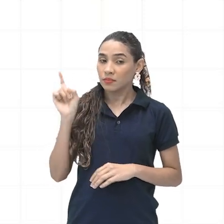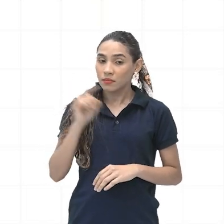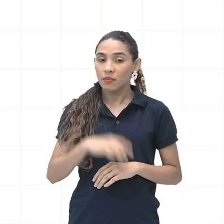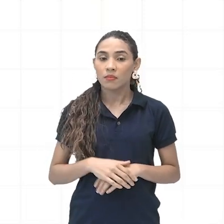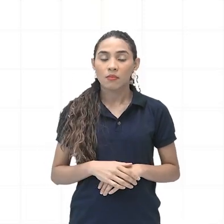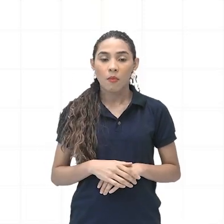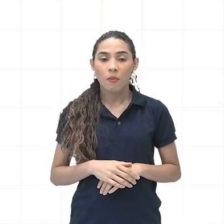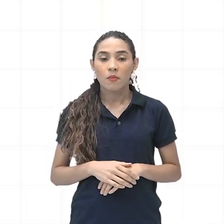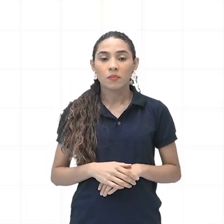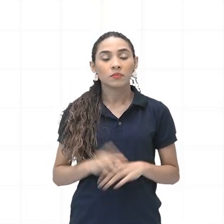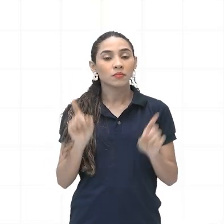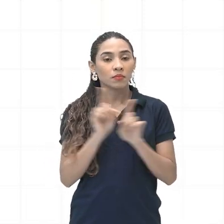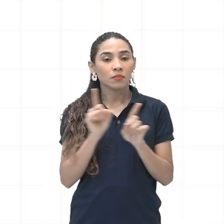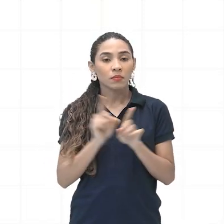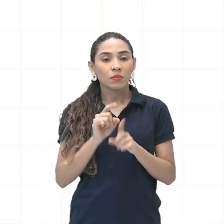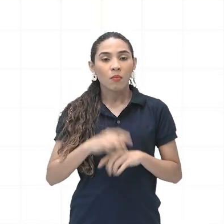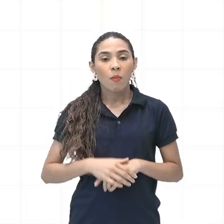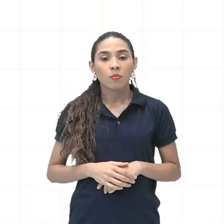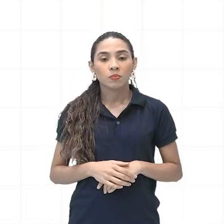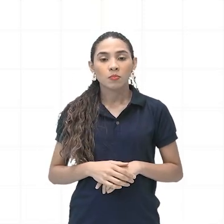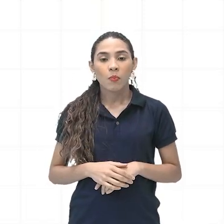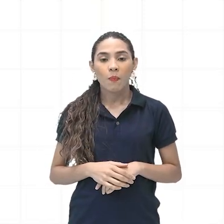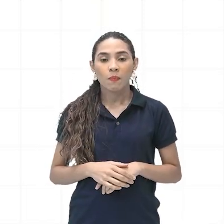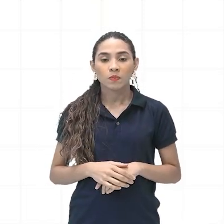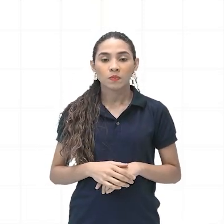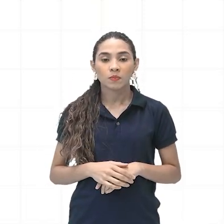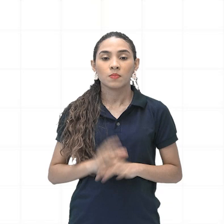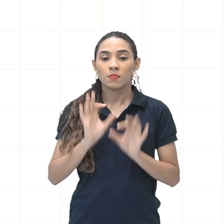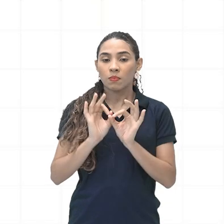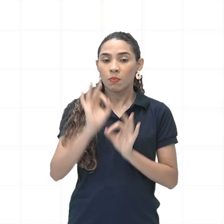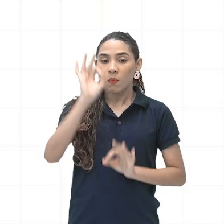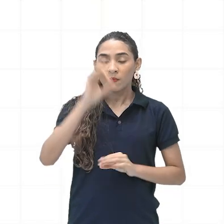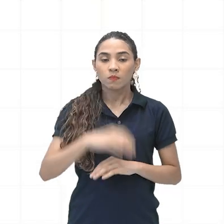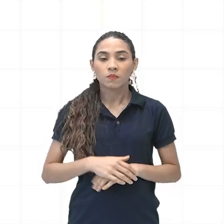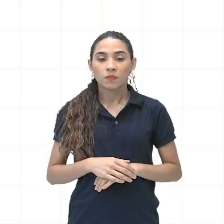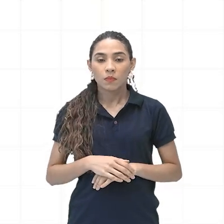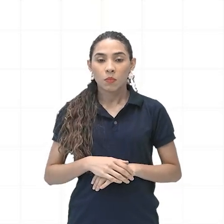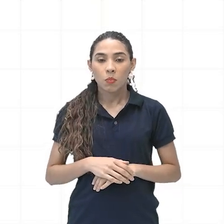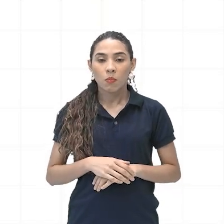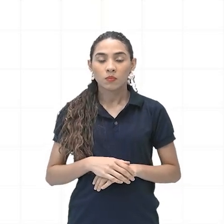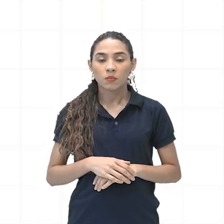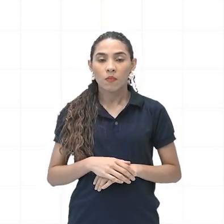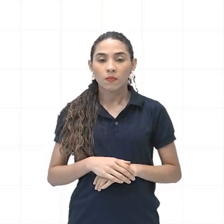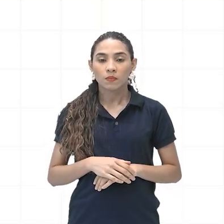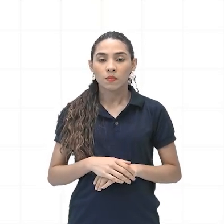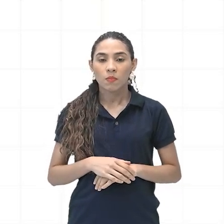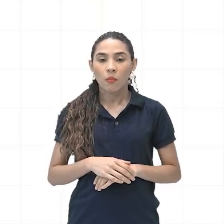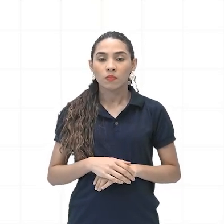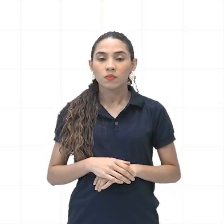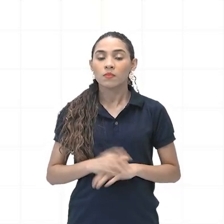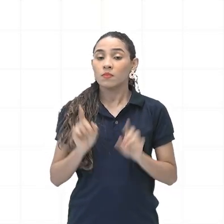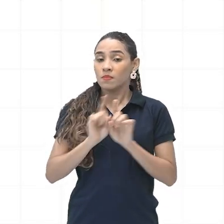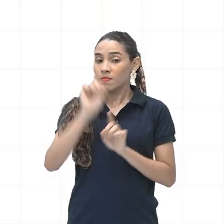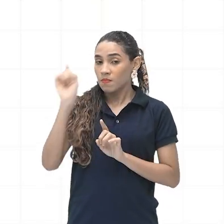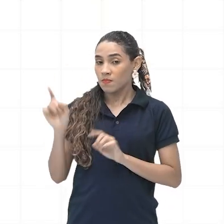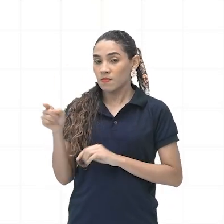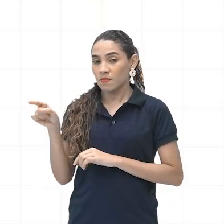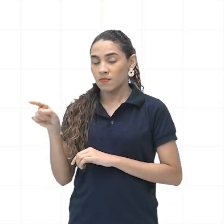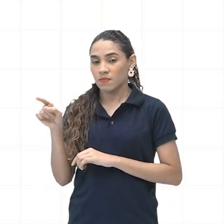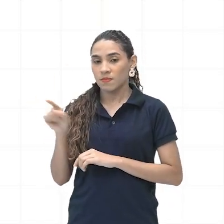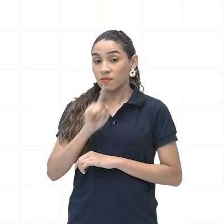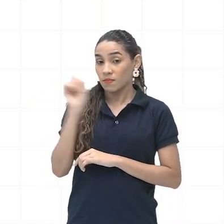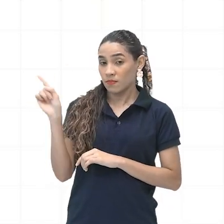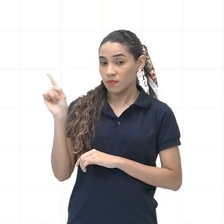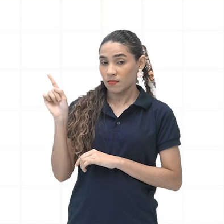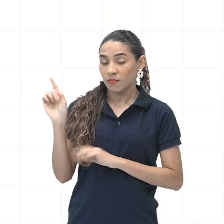cateto, assim como a altura está para esse cateto aqui.